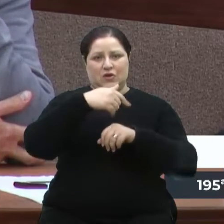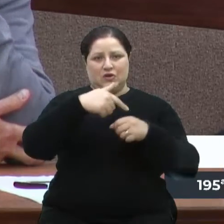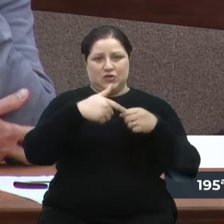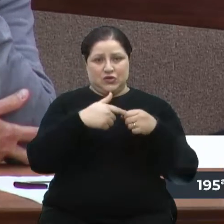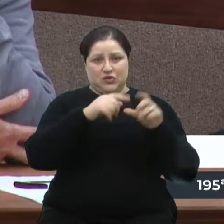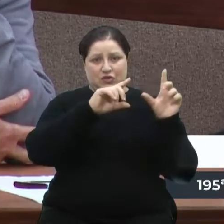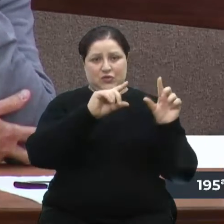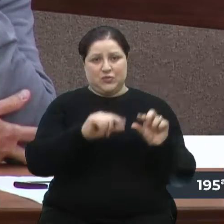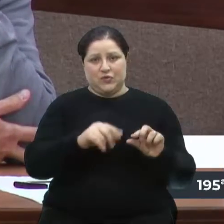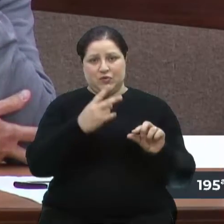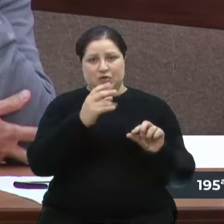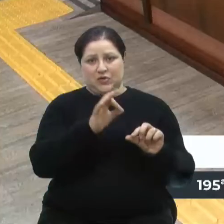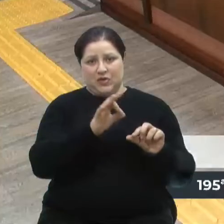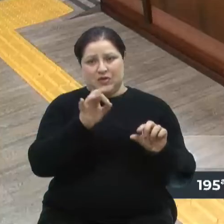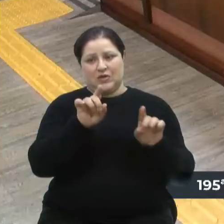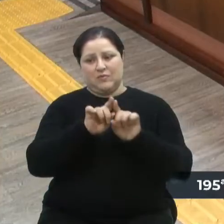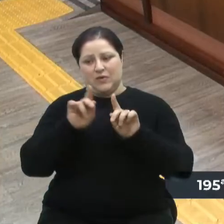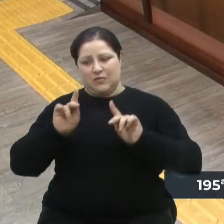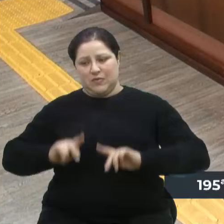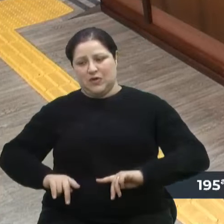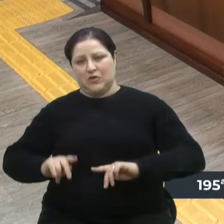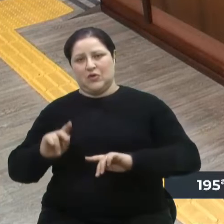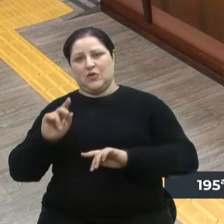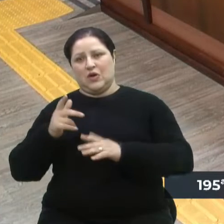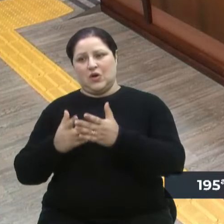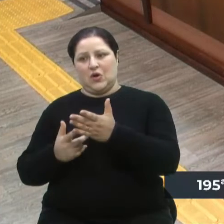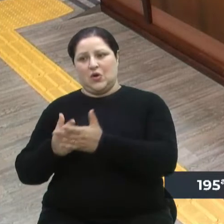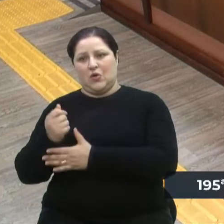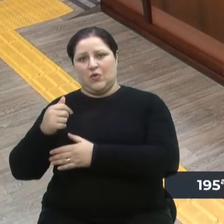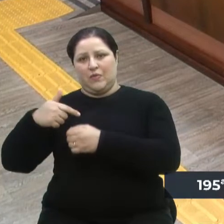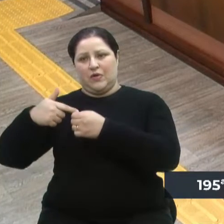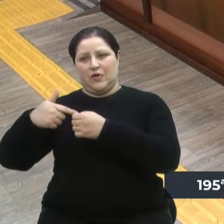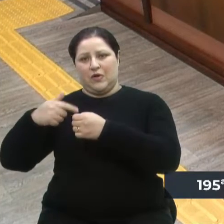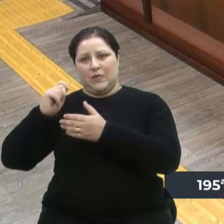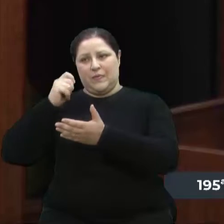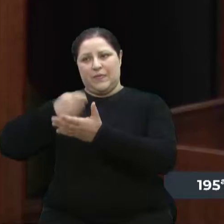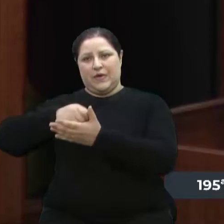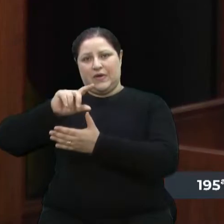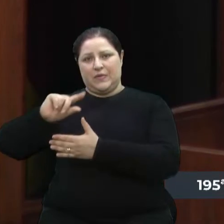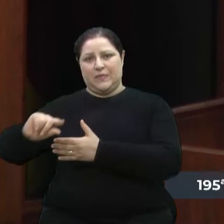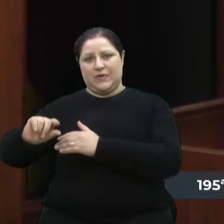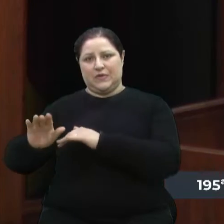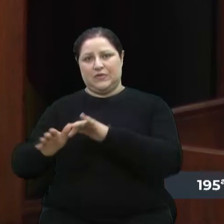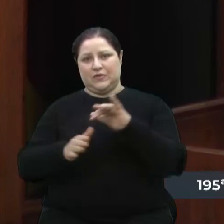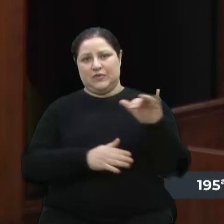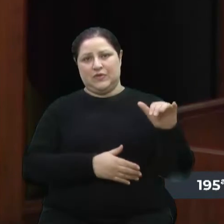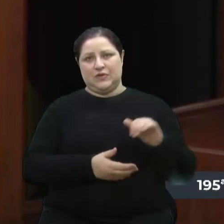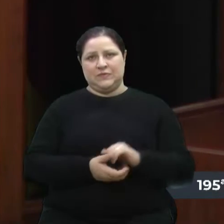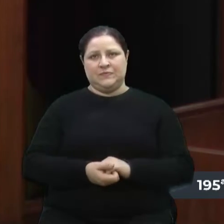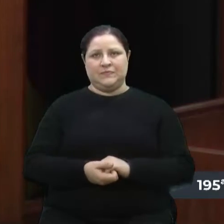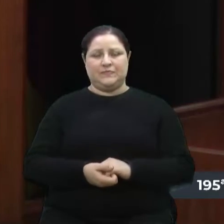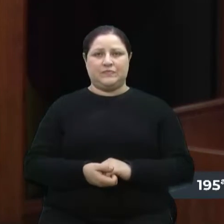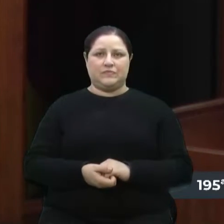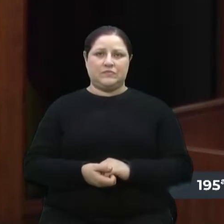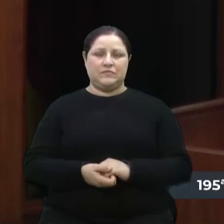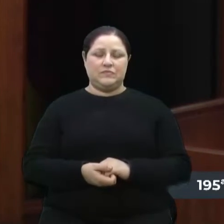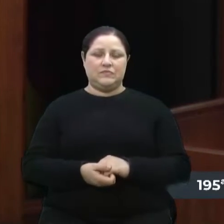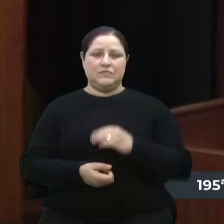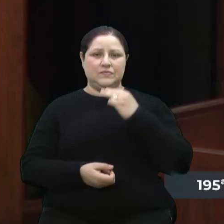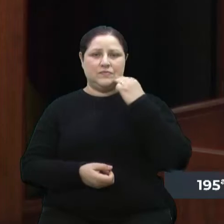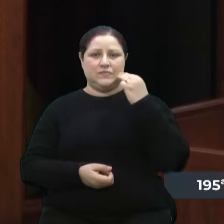Obrigado, vereador Renato, e parabéns pelo tempo. Obrigado, Uma parte, vereador. vereador Marcou. De imediato, vereadora.